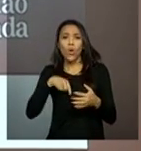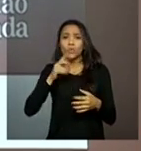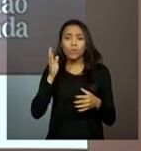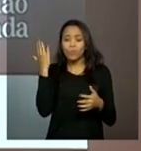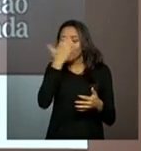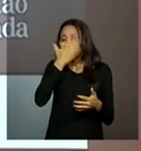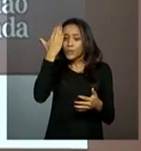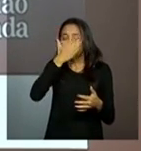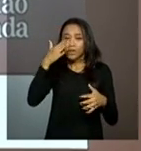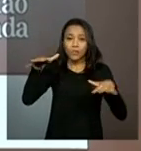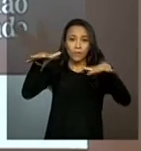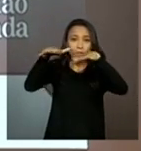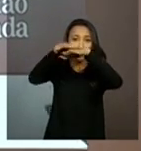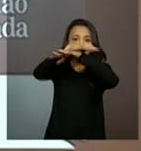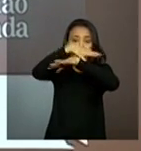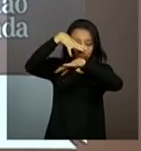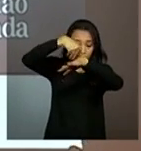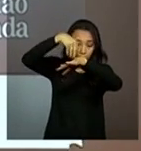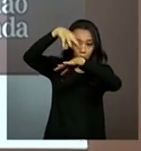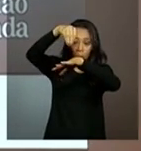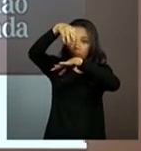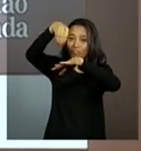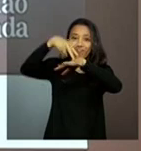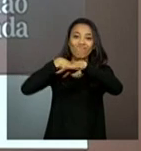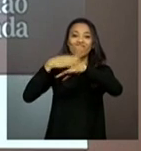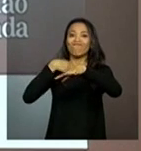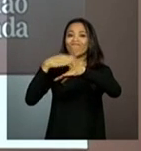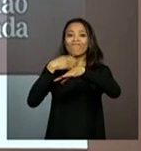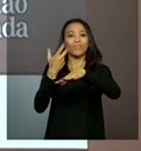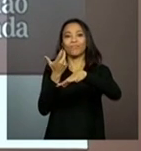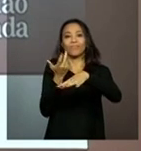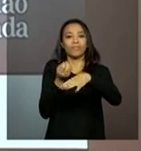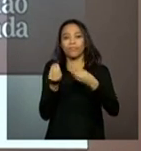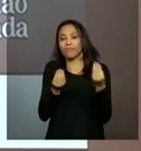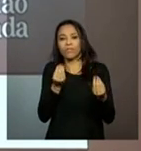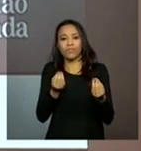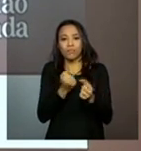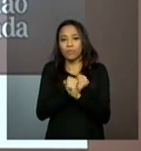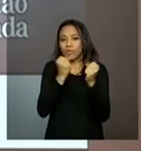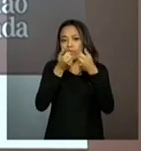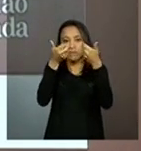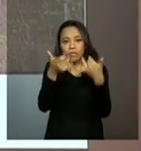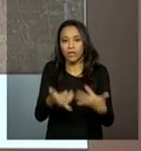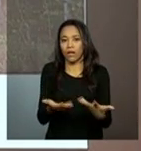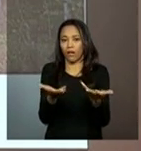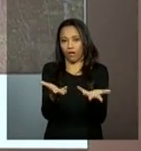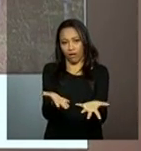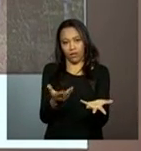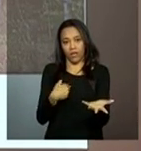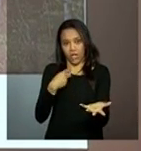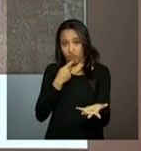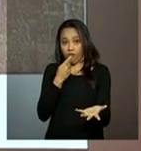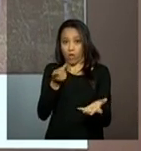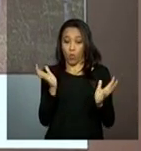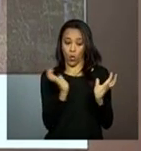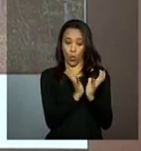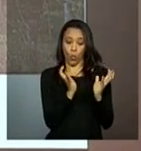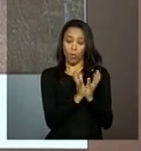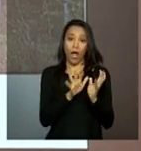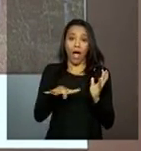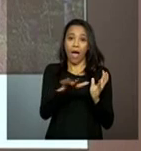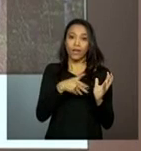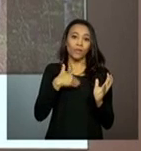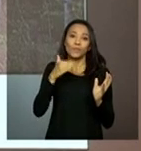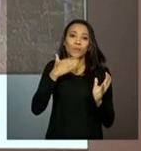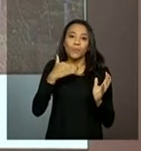conseguimos enxergar a superfície e, portanto, não é possível caracterizá-la. Nós jogamos dentro dessa categoria de área não observada.